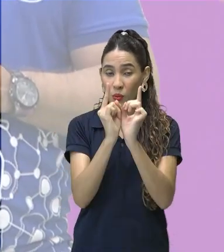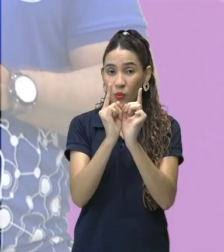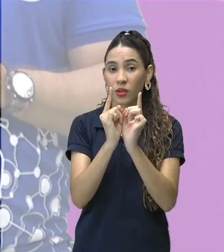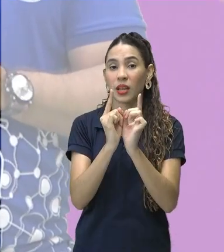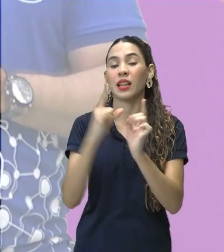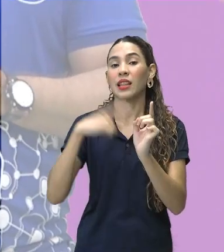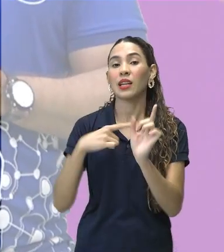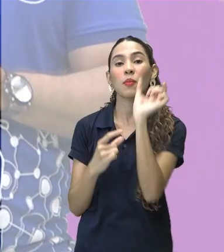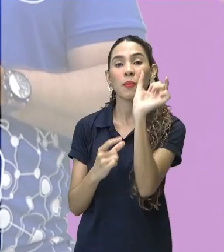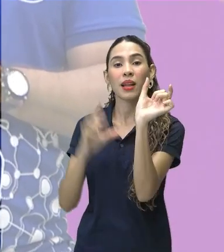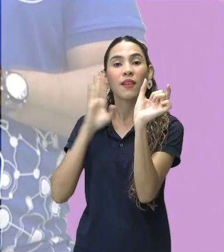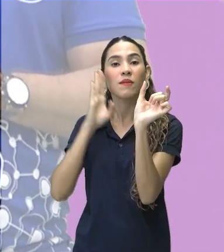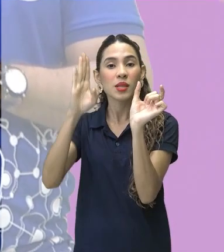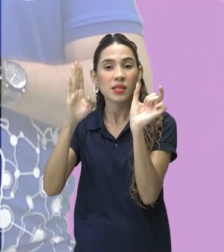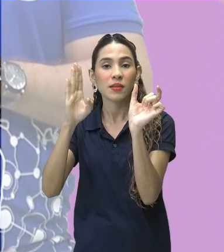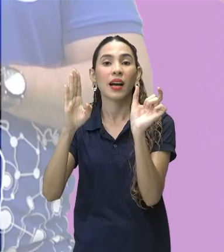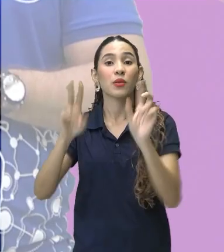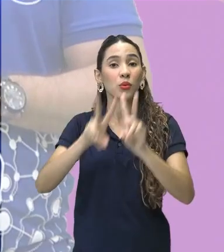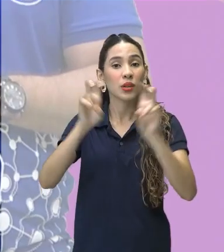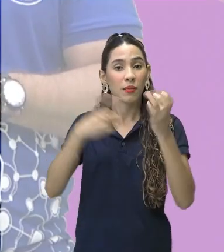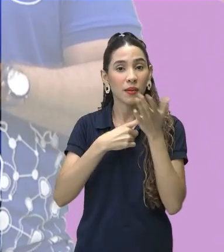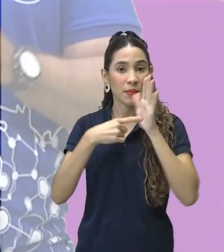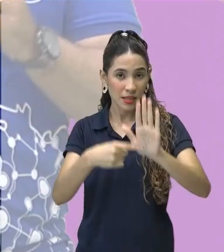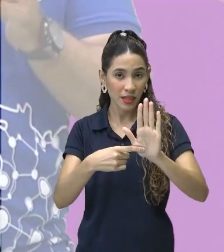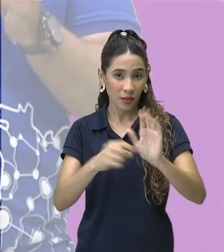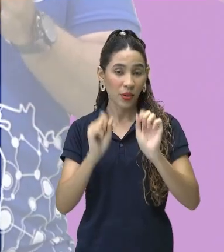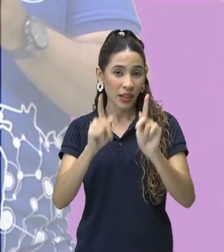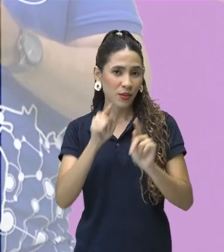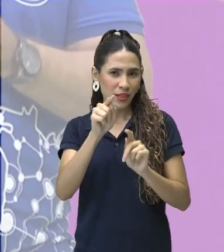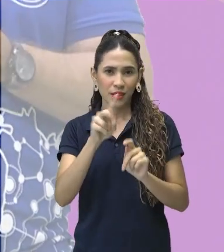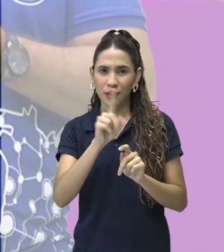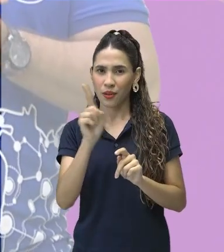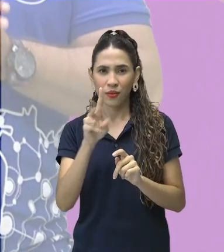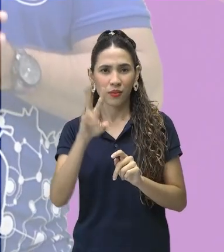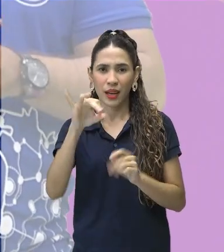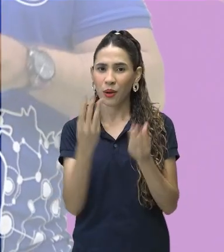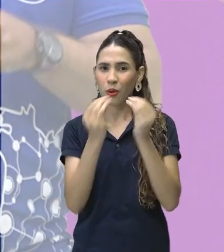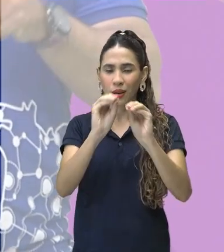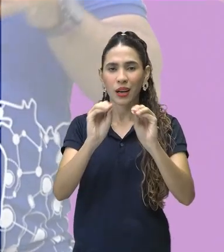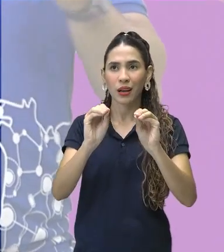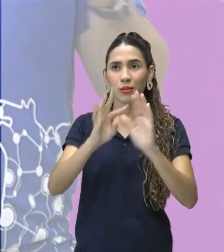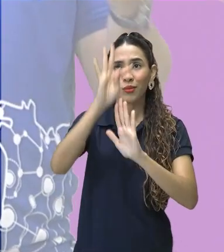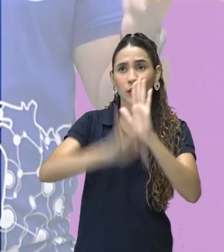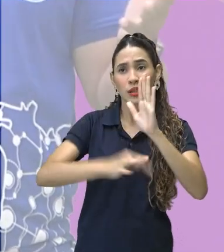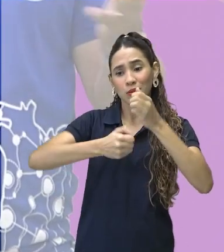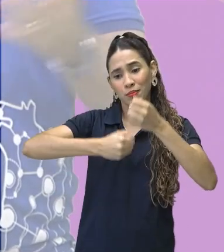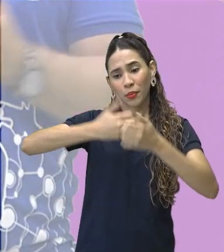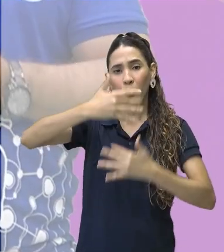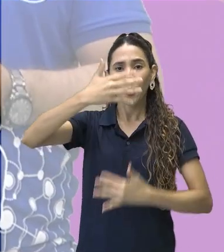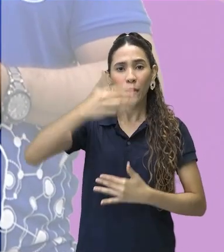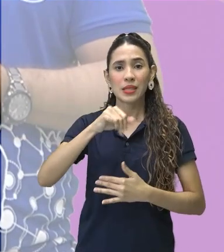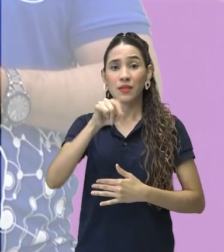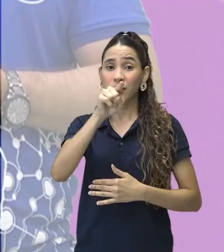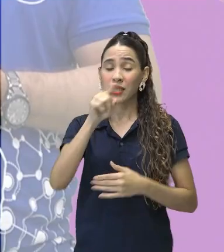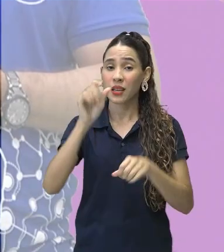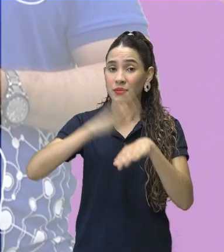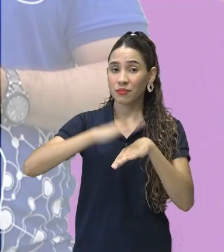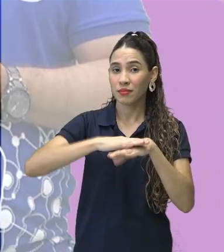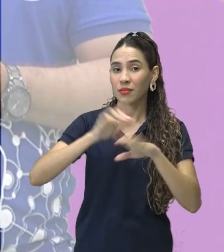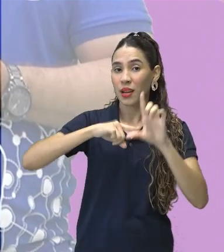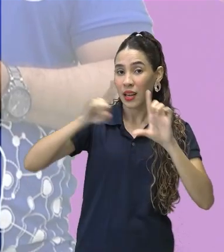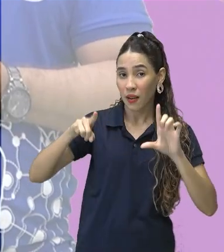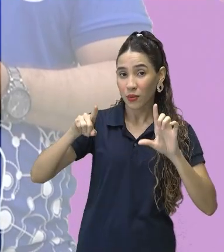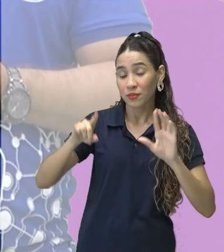com palavra-chave do assunto apresentado. Então, você não vai colocar um texto gigante se você for produzir um